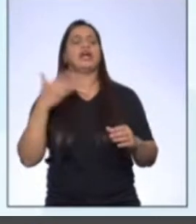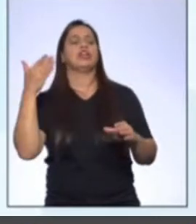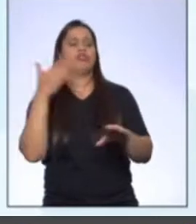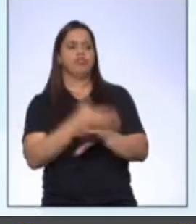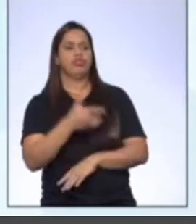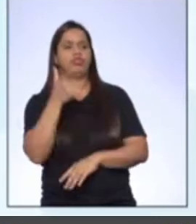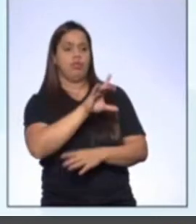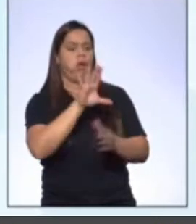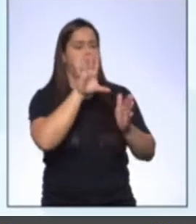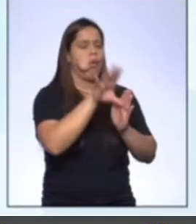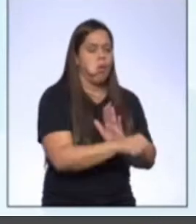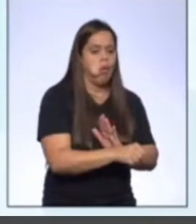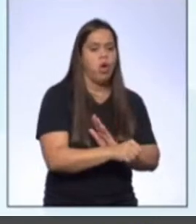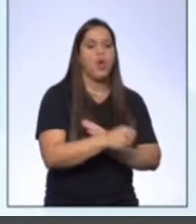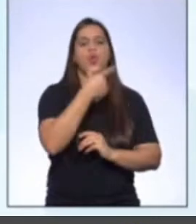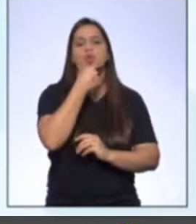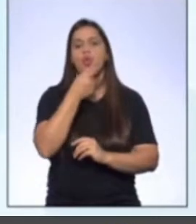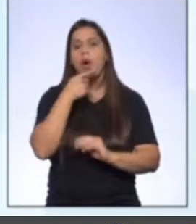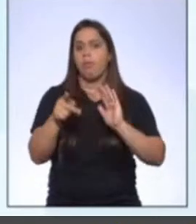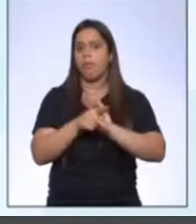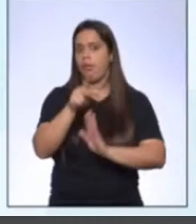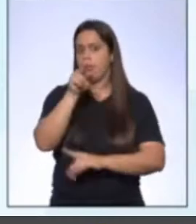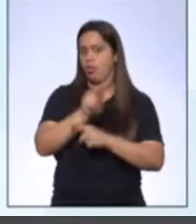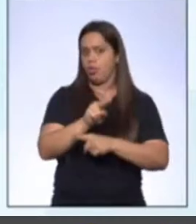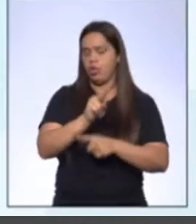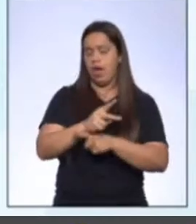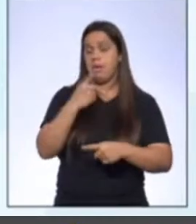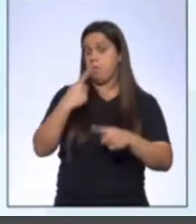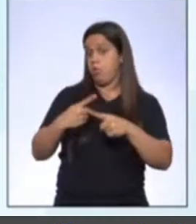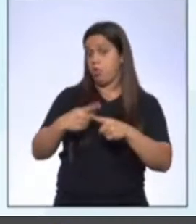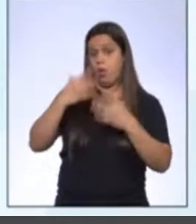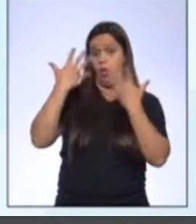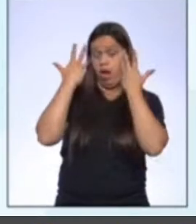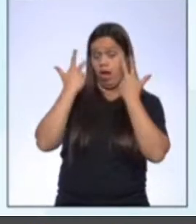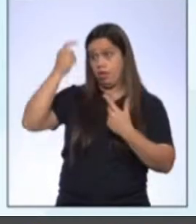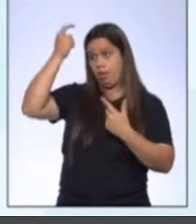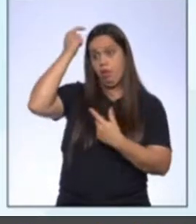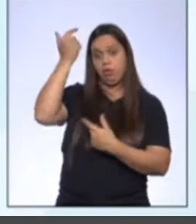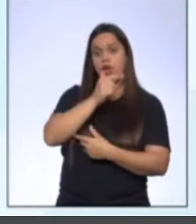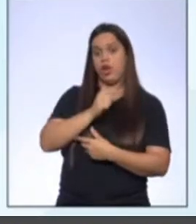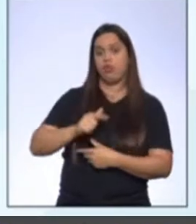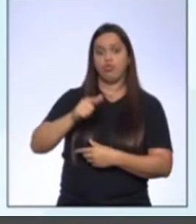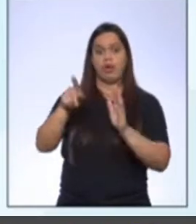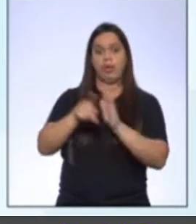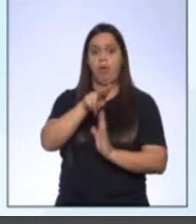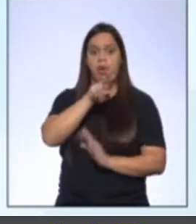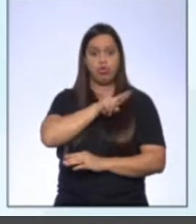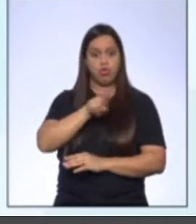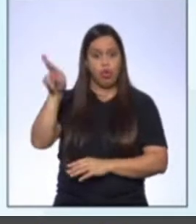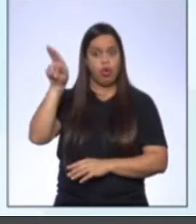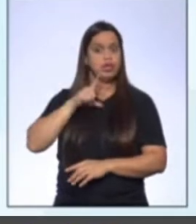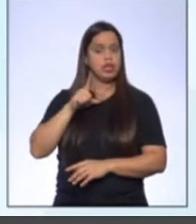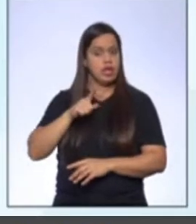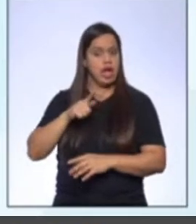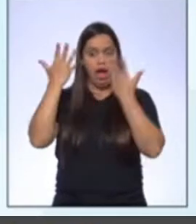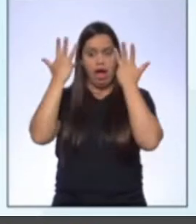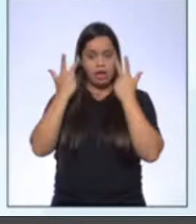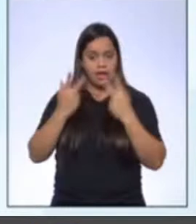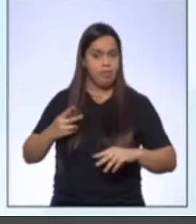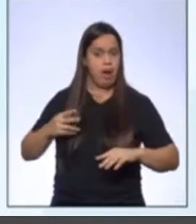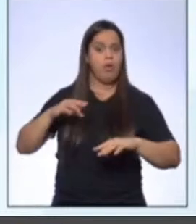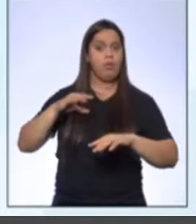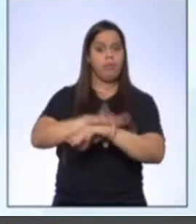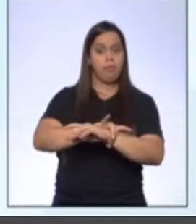Zoran Kiselowski. Como o animal não tinha dono e é uma espécie protegida, o tribunal ordenou ao Estado pagar